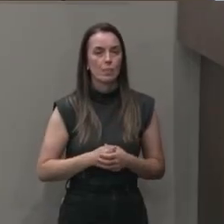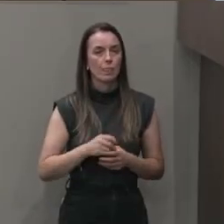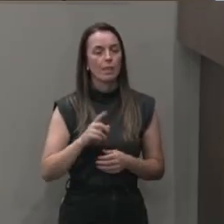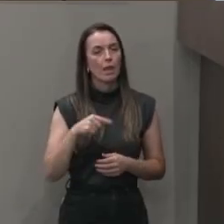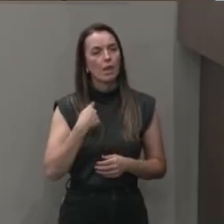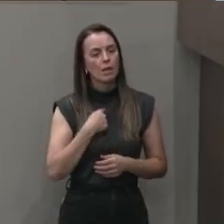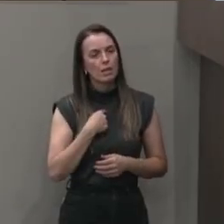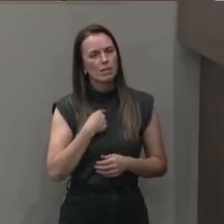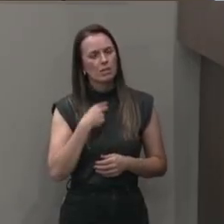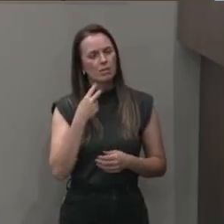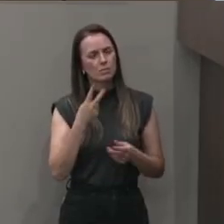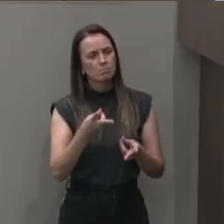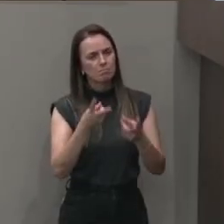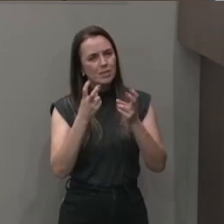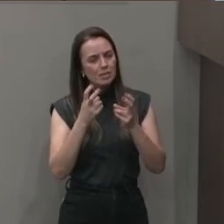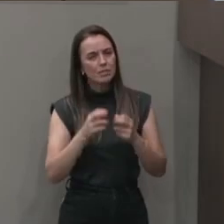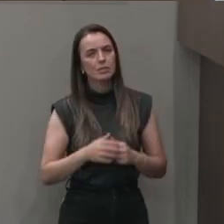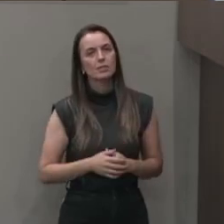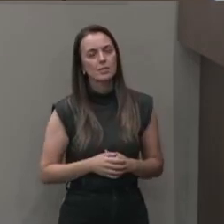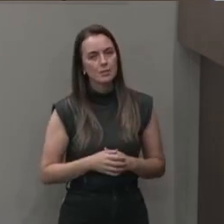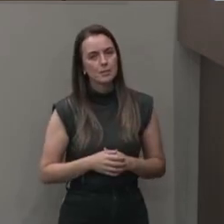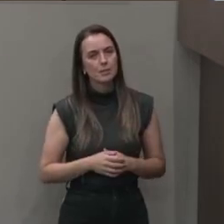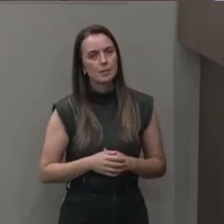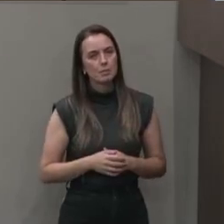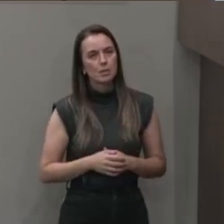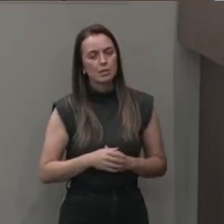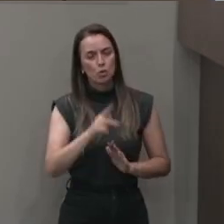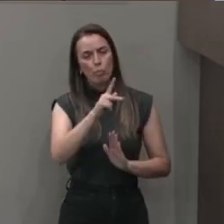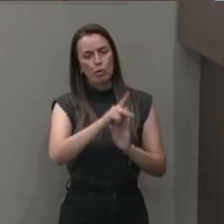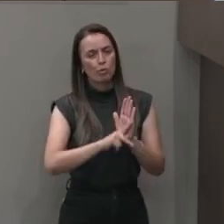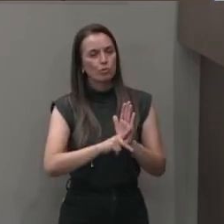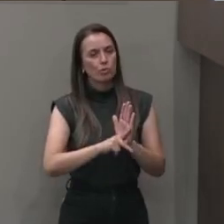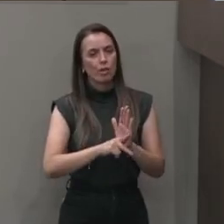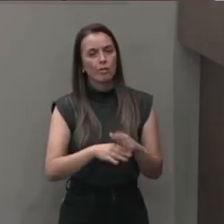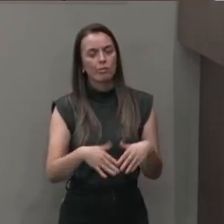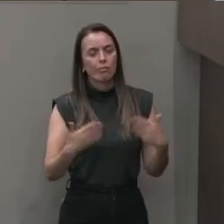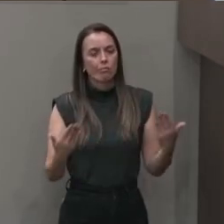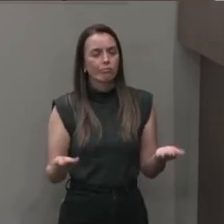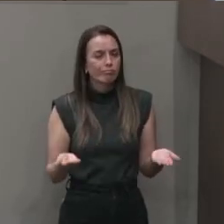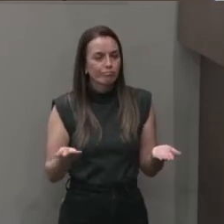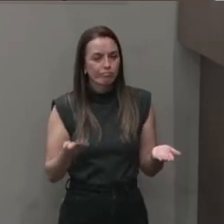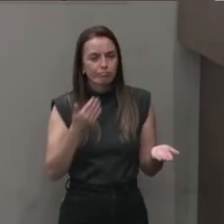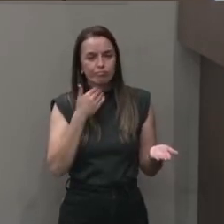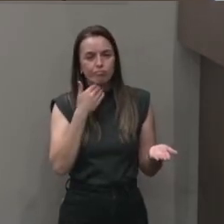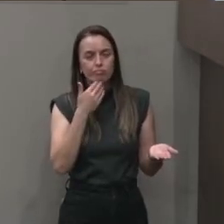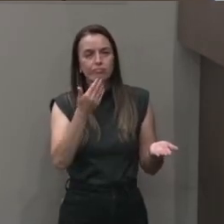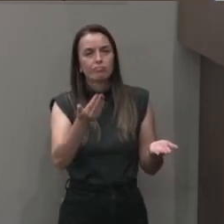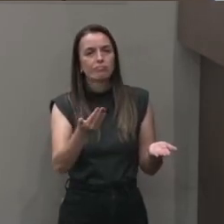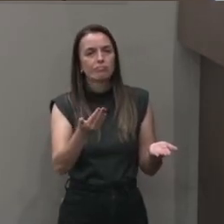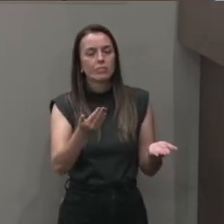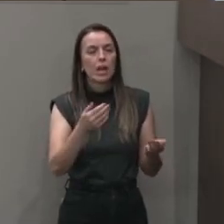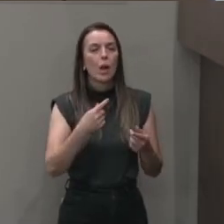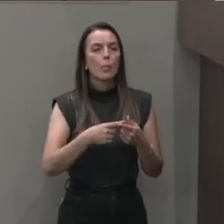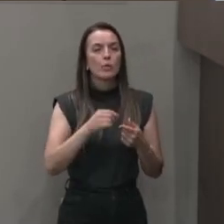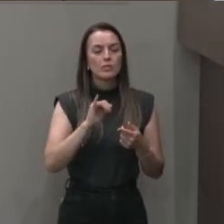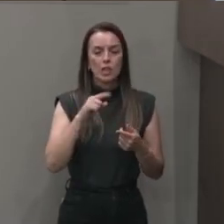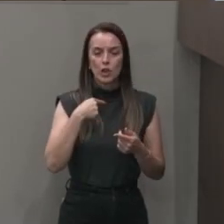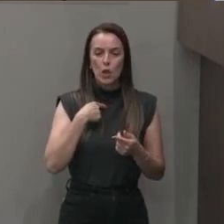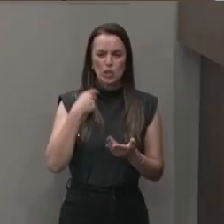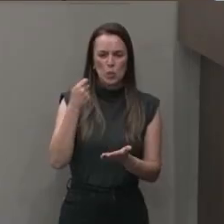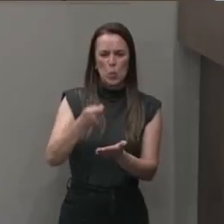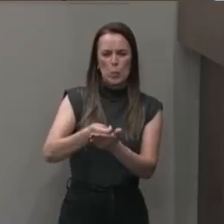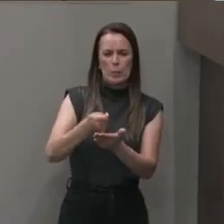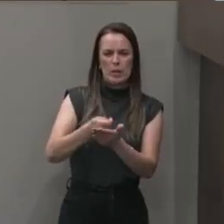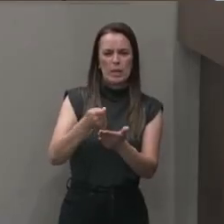vê a inviabilização do projeto. Se nós obrigarmos o empresário a